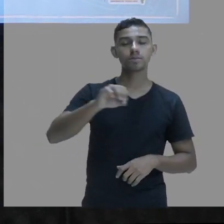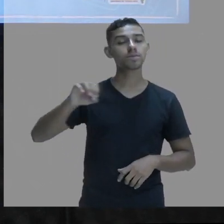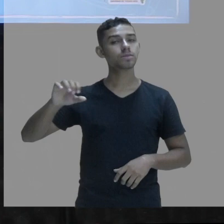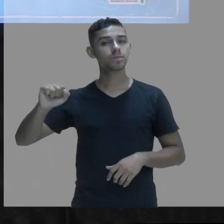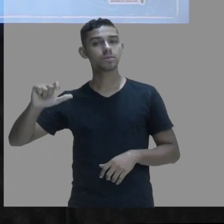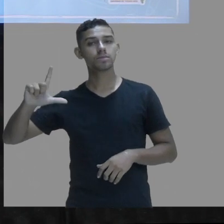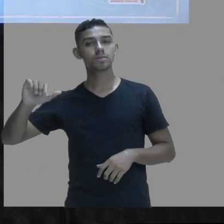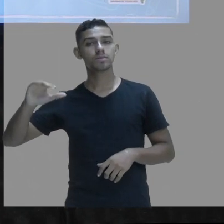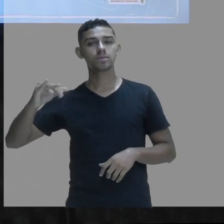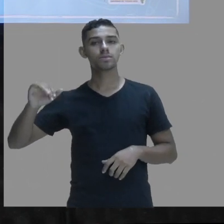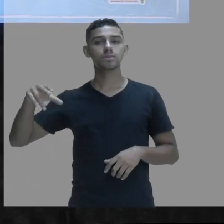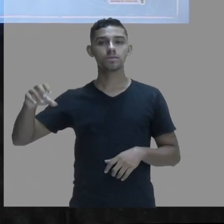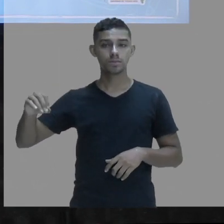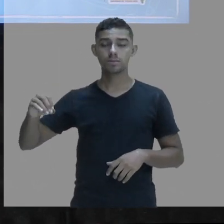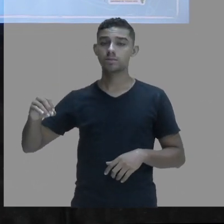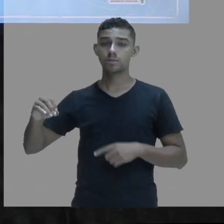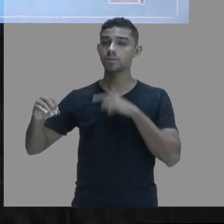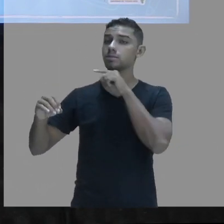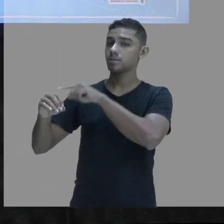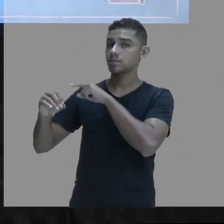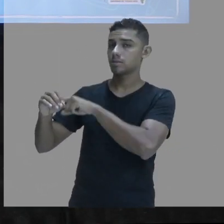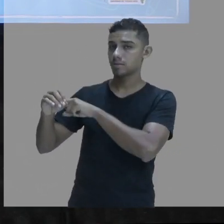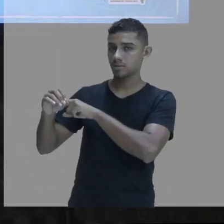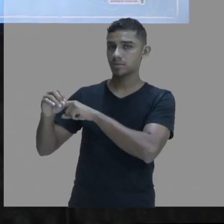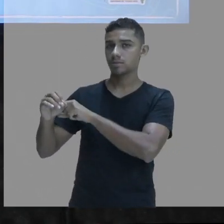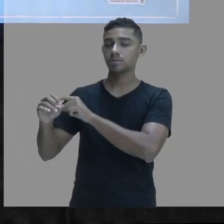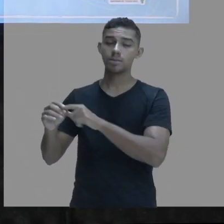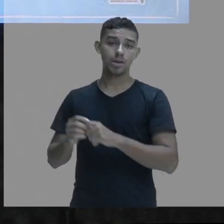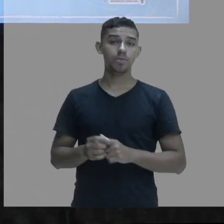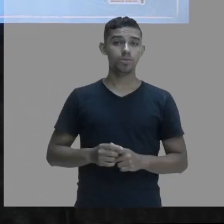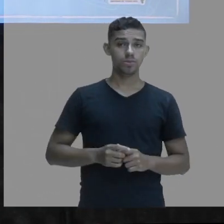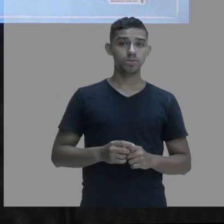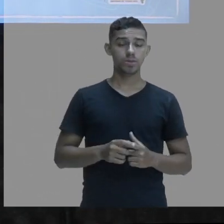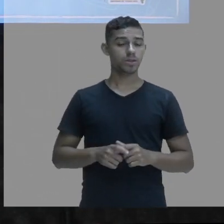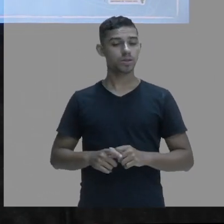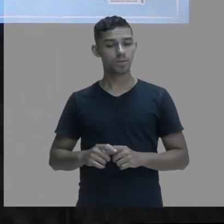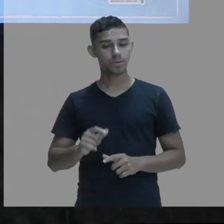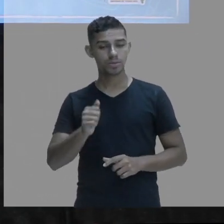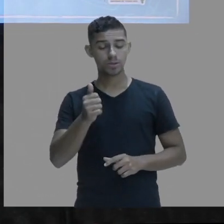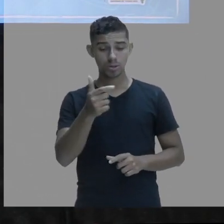Bom, o dobro de 7, 14. Só que eu tenho 12